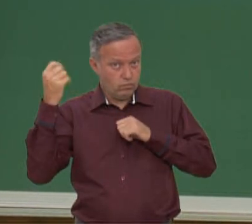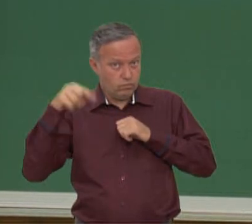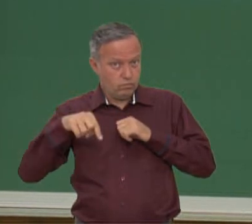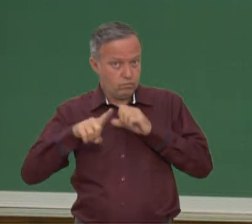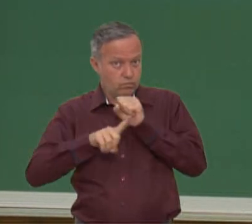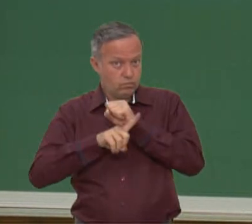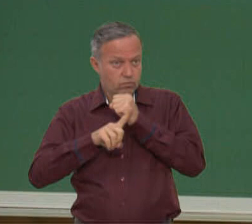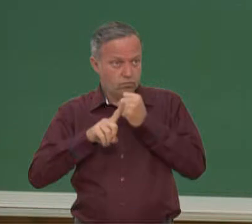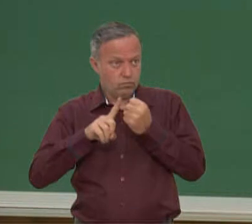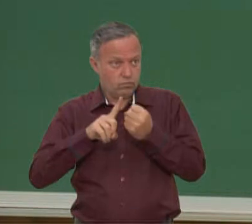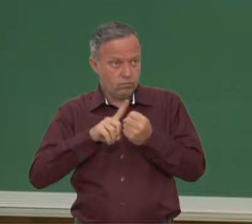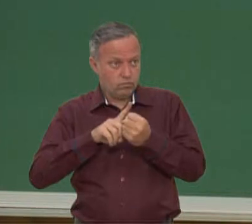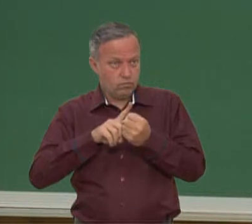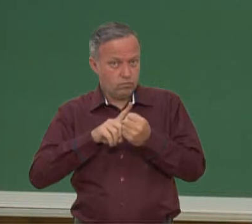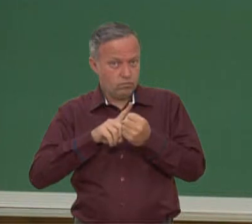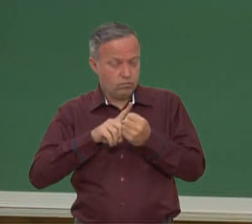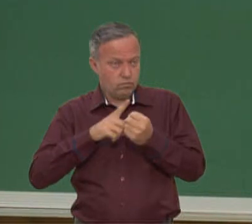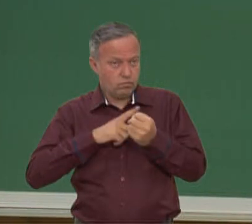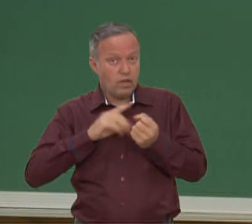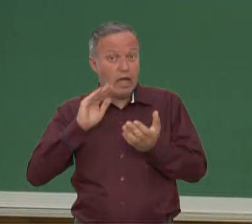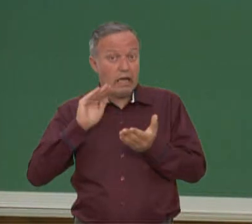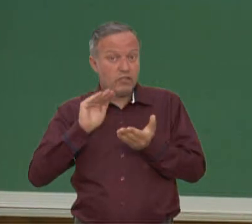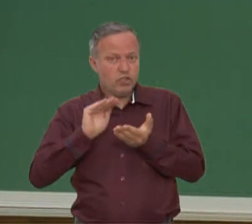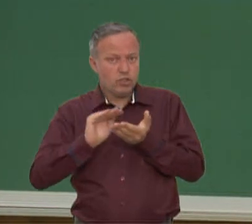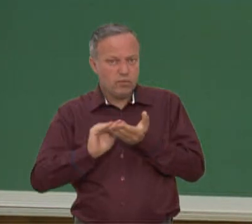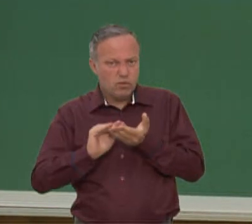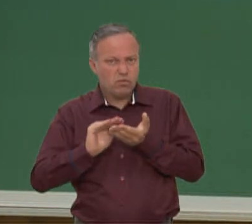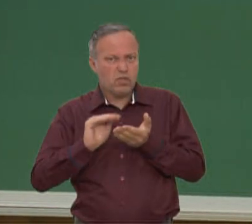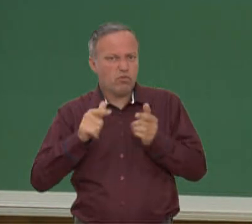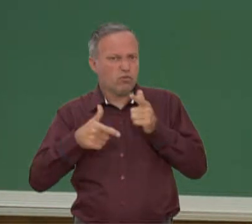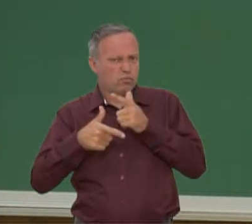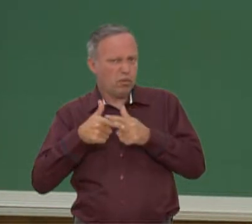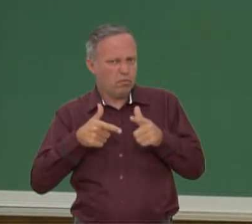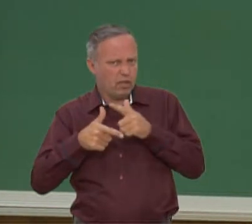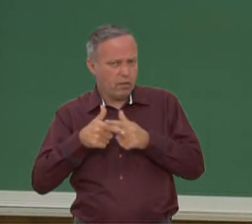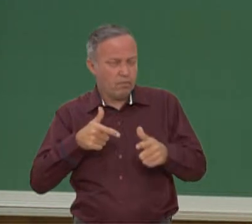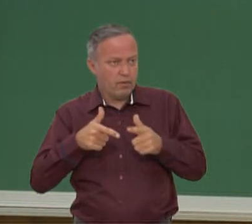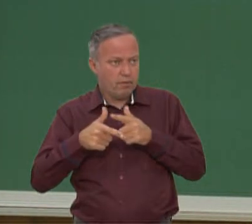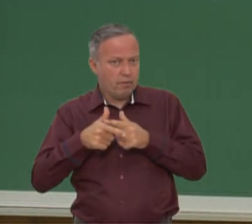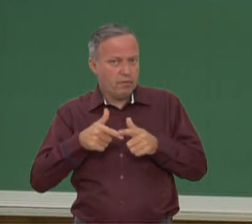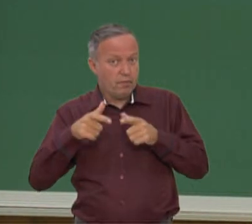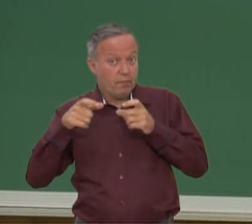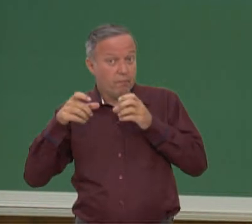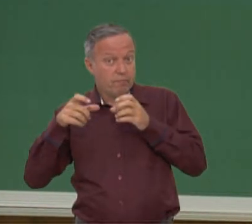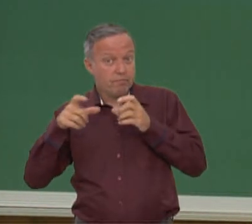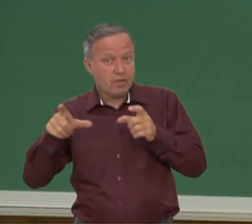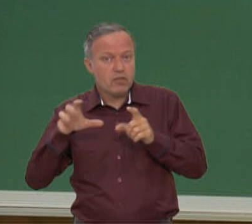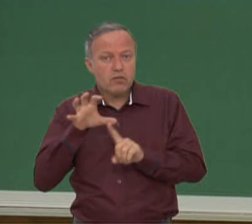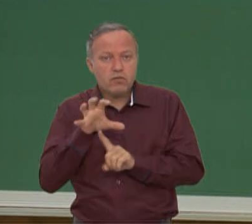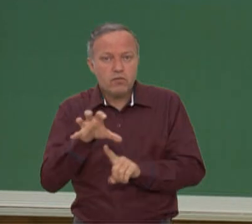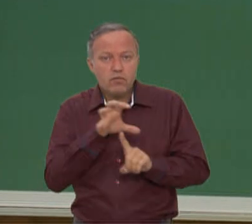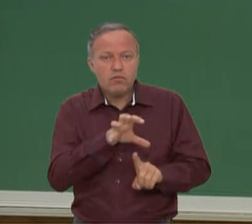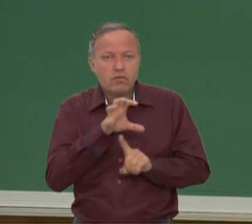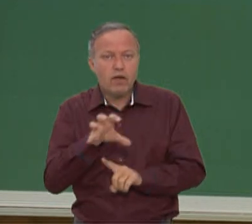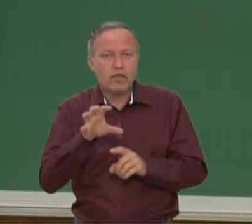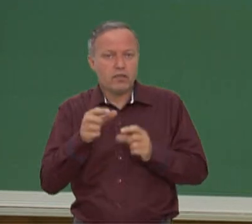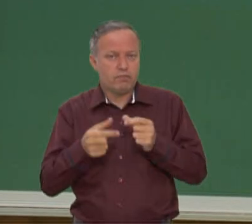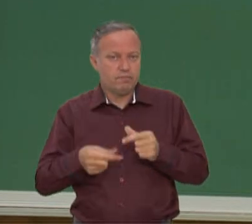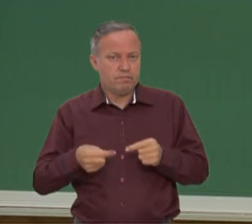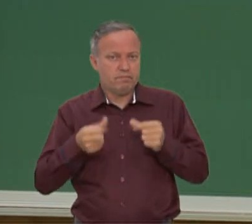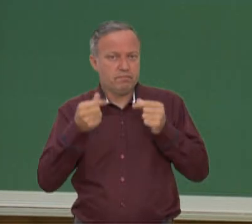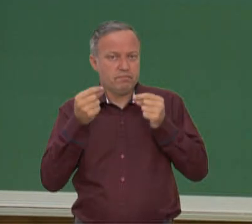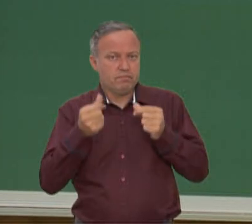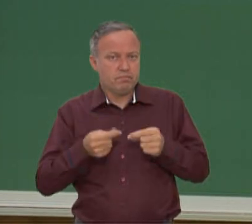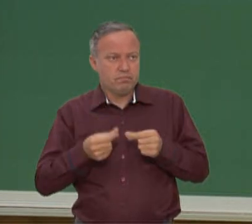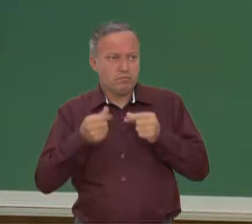ali é tentar diminuir as tensões que existem, né, nessas articulações econômicas. Veja,